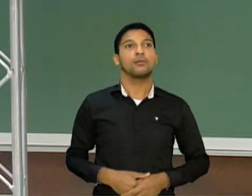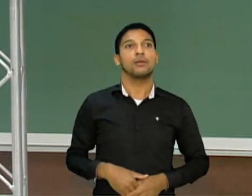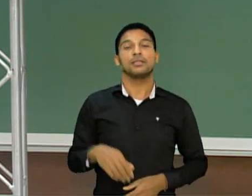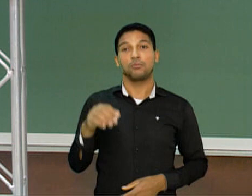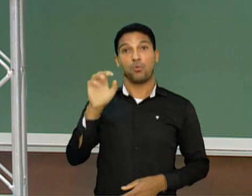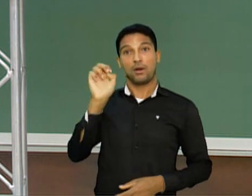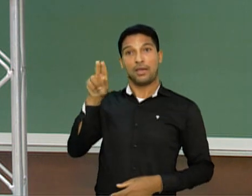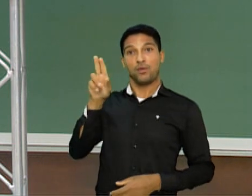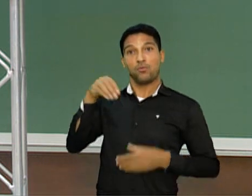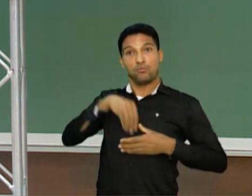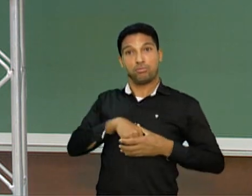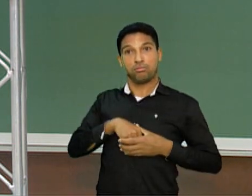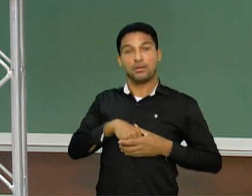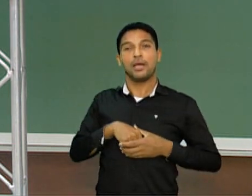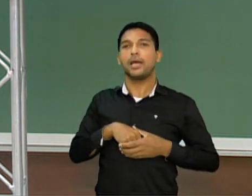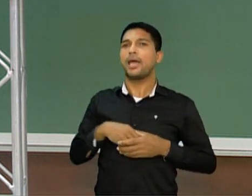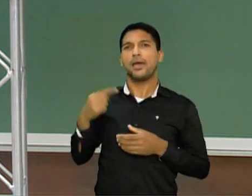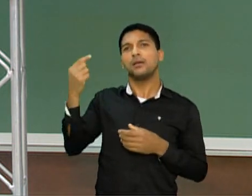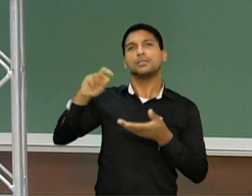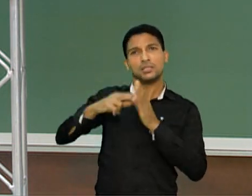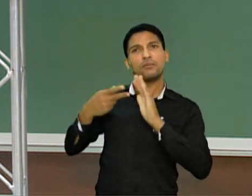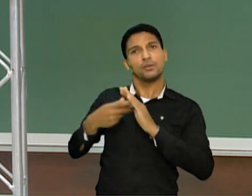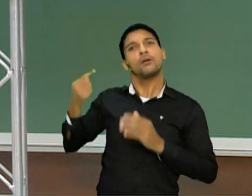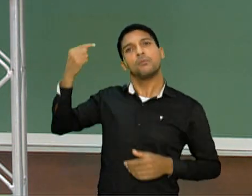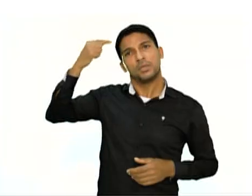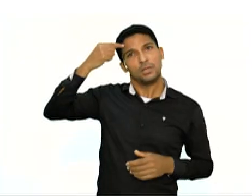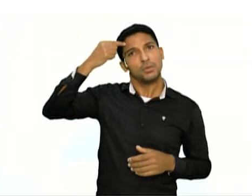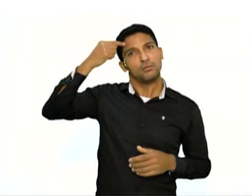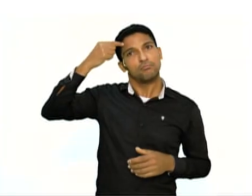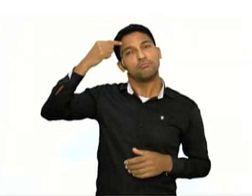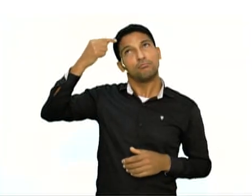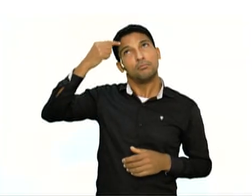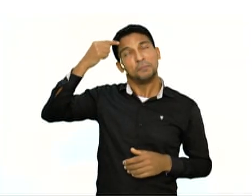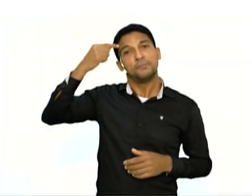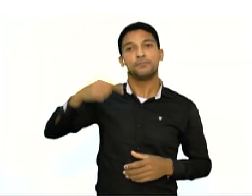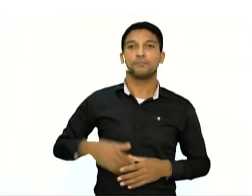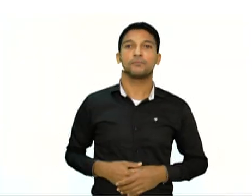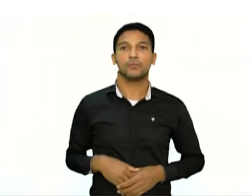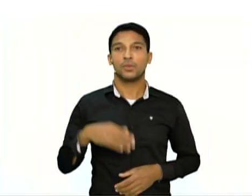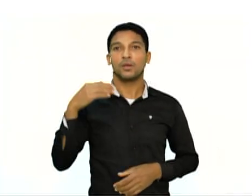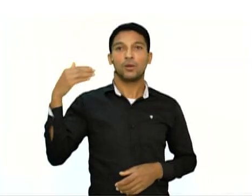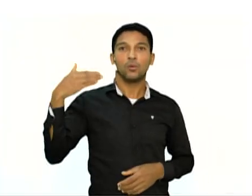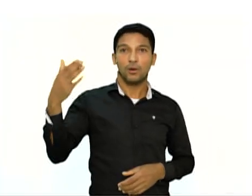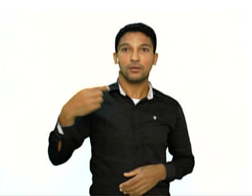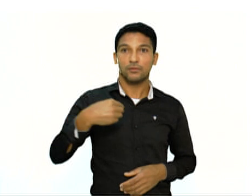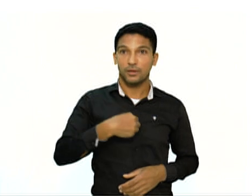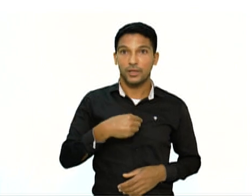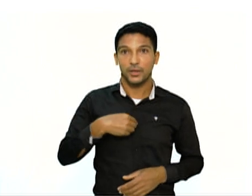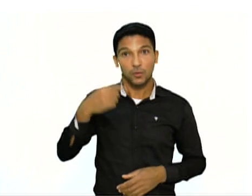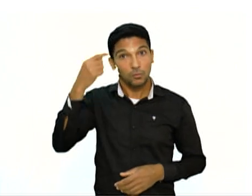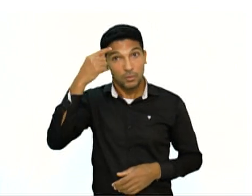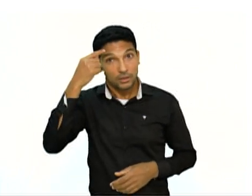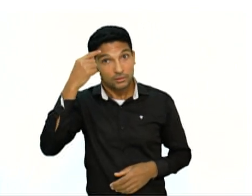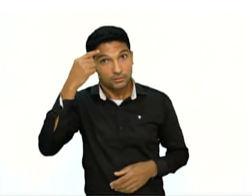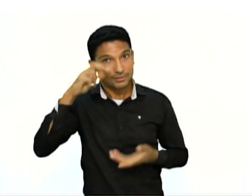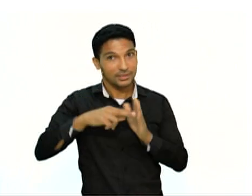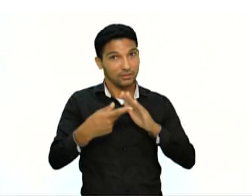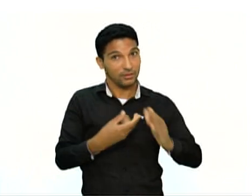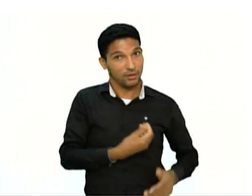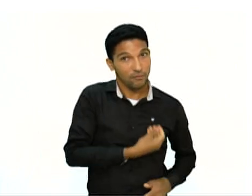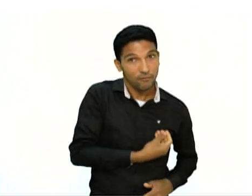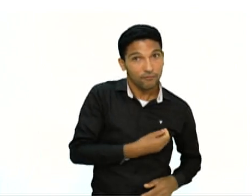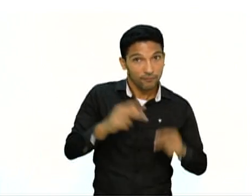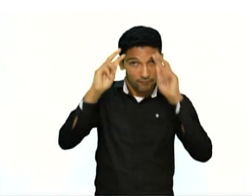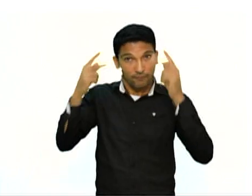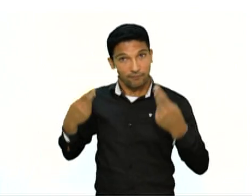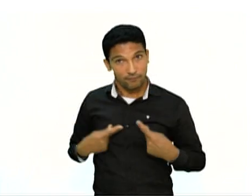é puro pensamento a partir do Descartes. Então, quando eu penso e eu existo, o